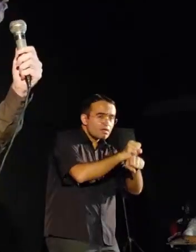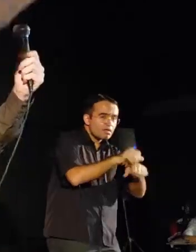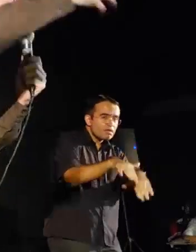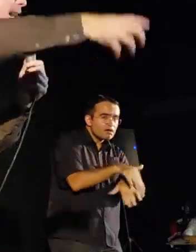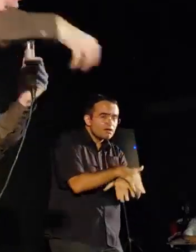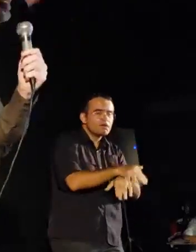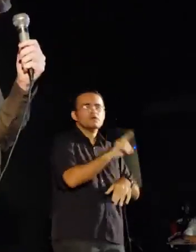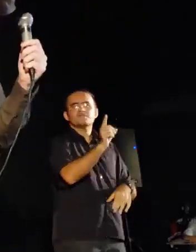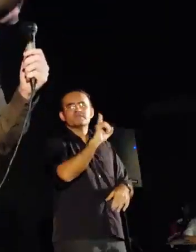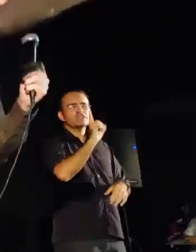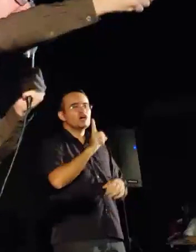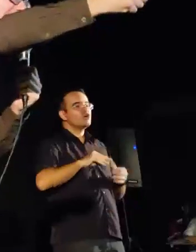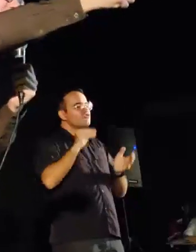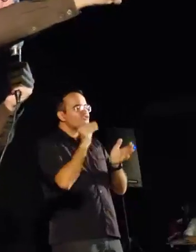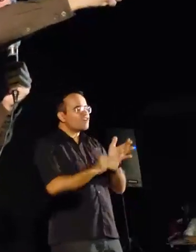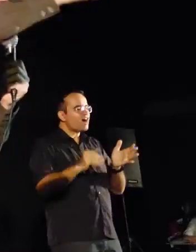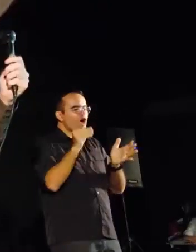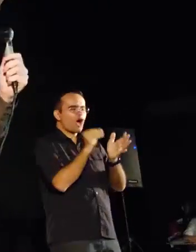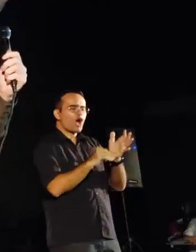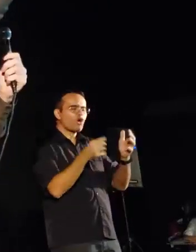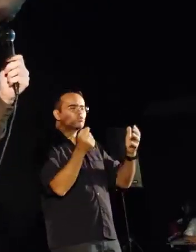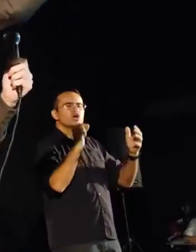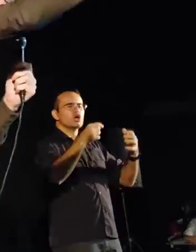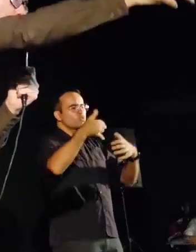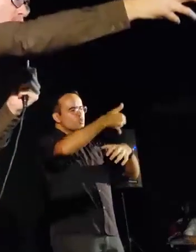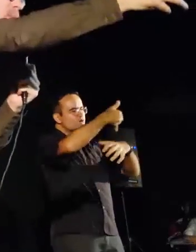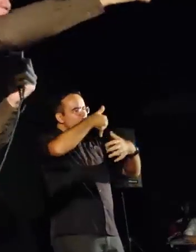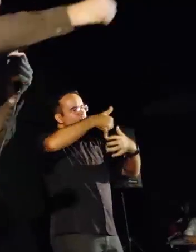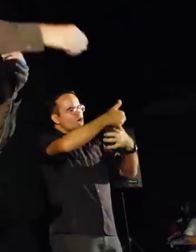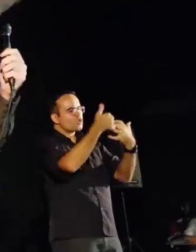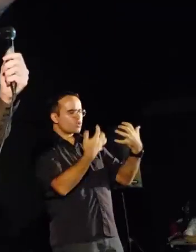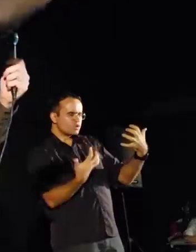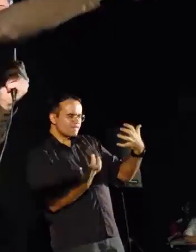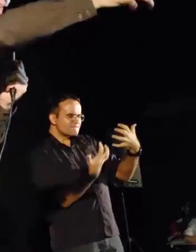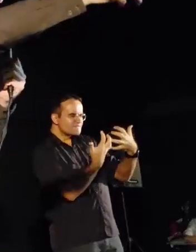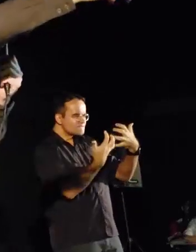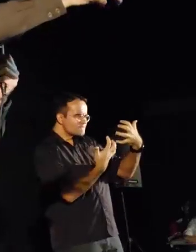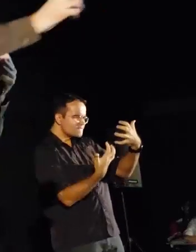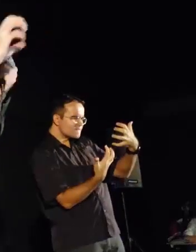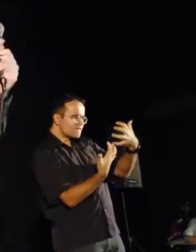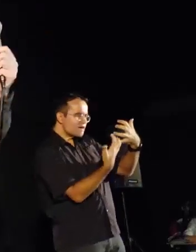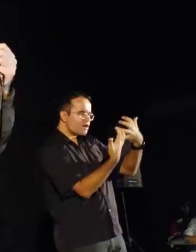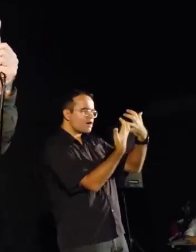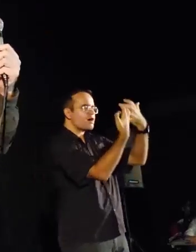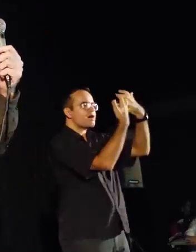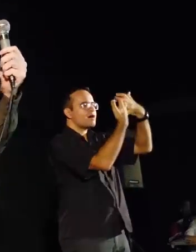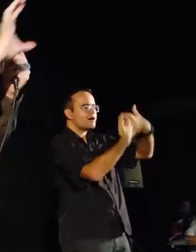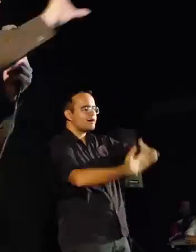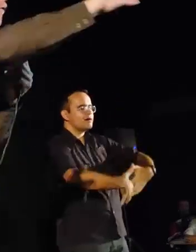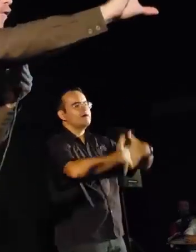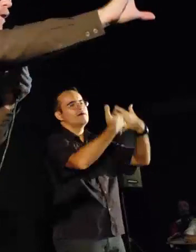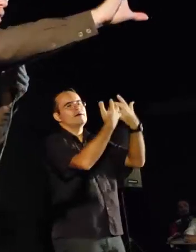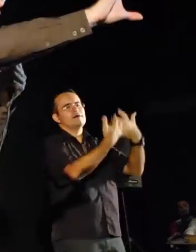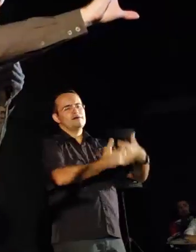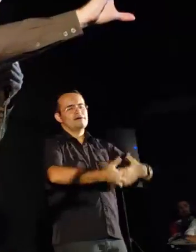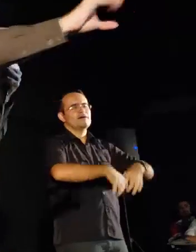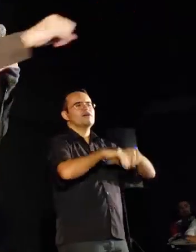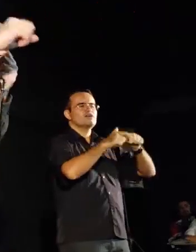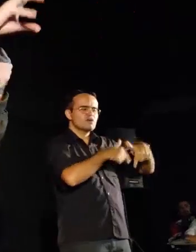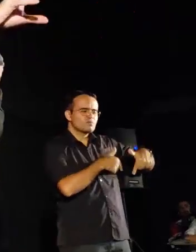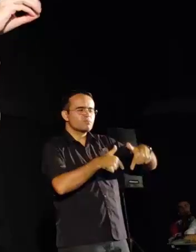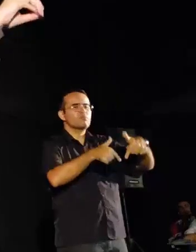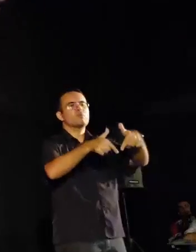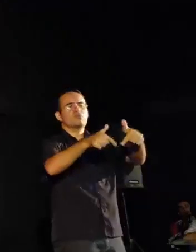não consegue se encarnar em um corpo político, em um processo que possa dar força a isso.